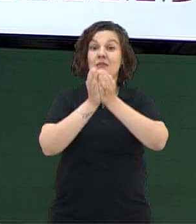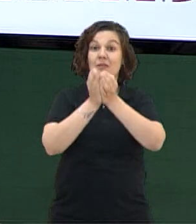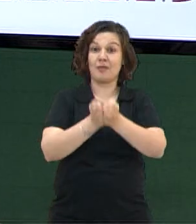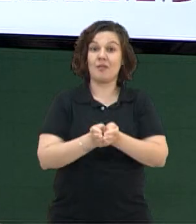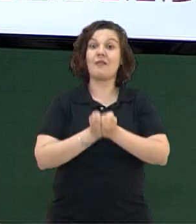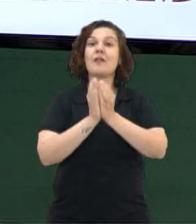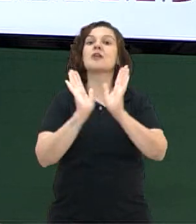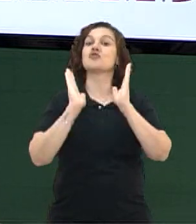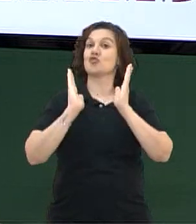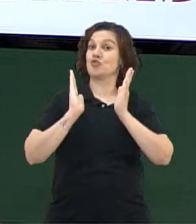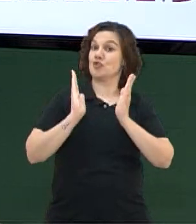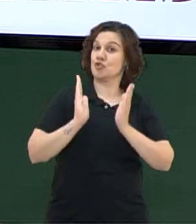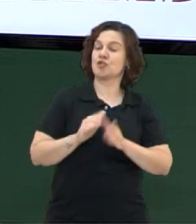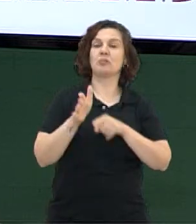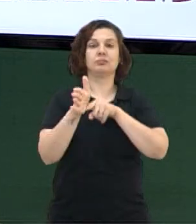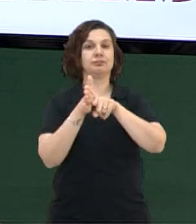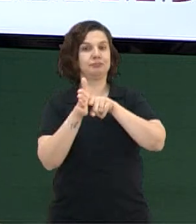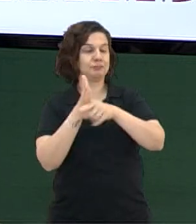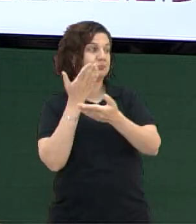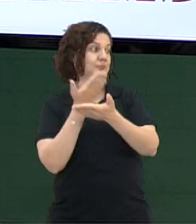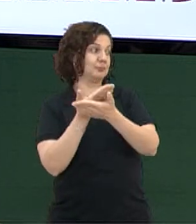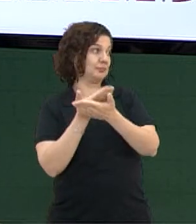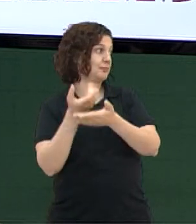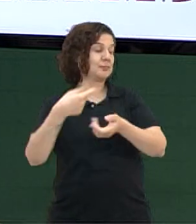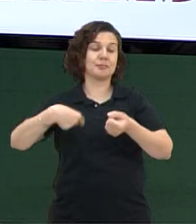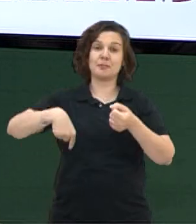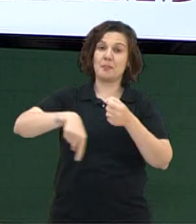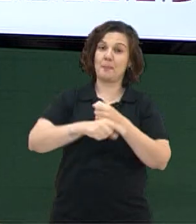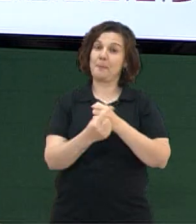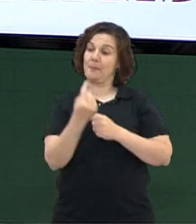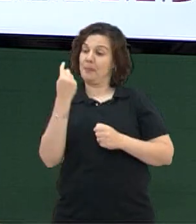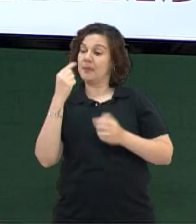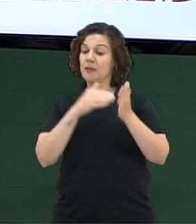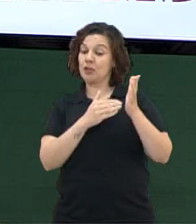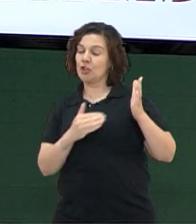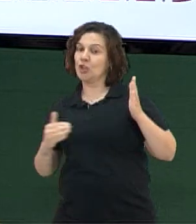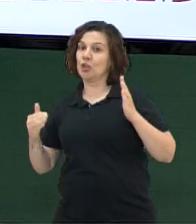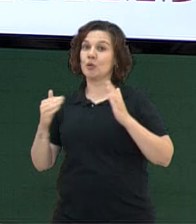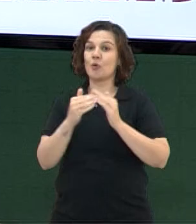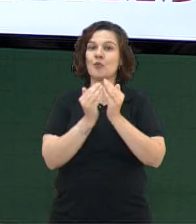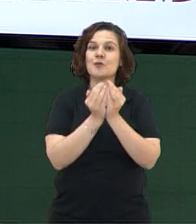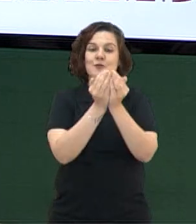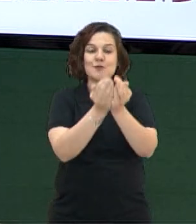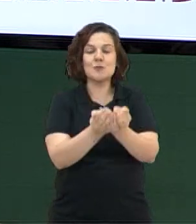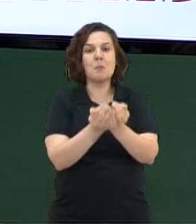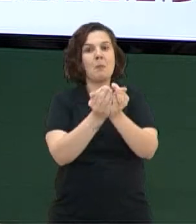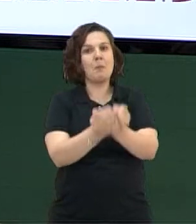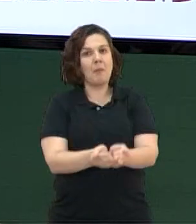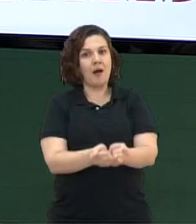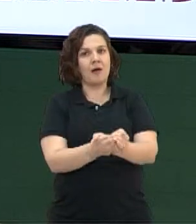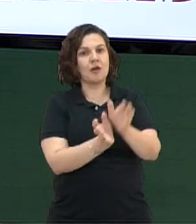visto aqui anteriormente, que todas as embarcações